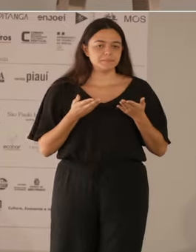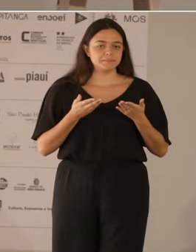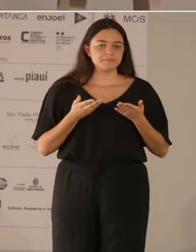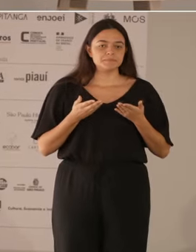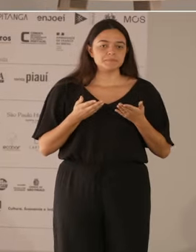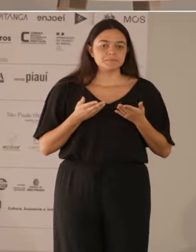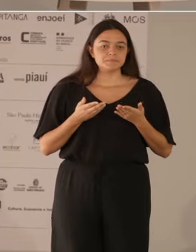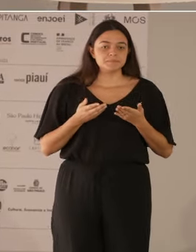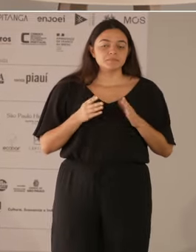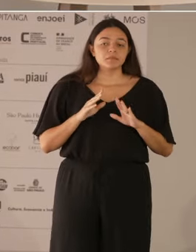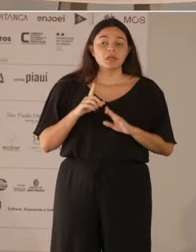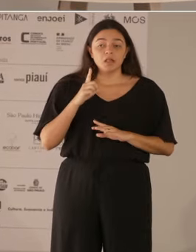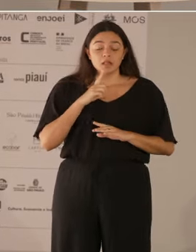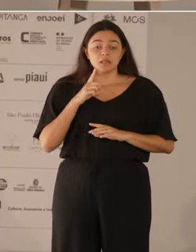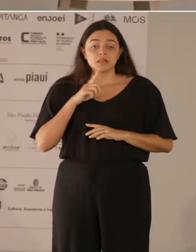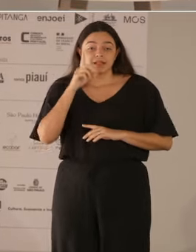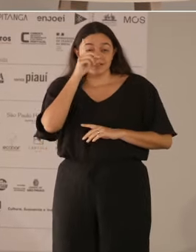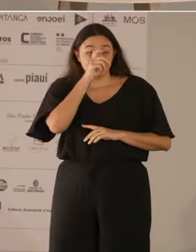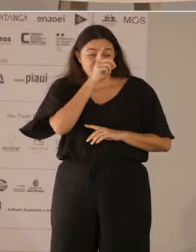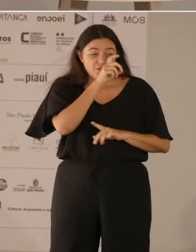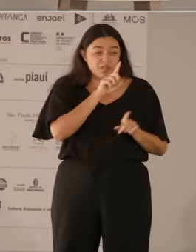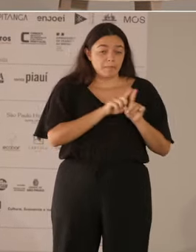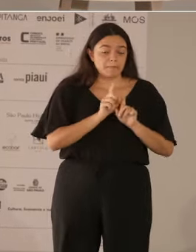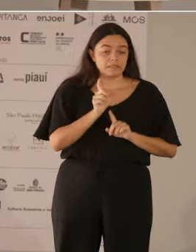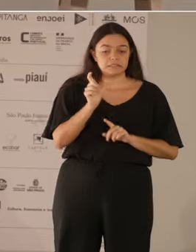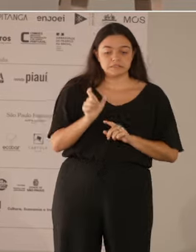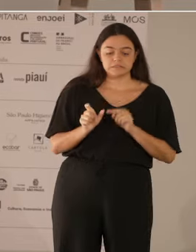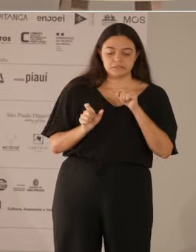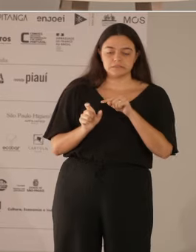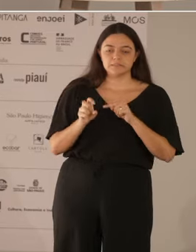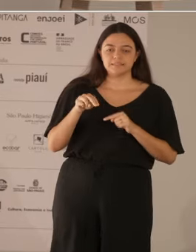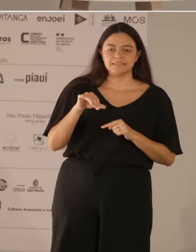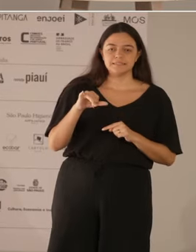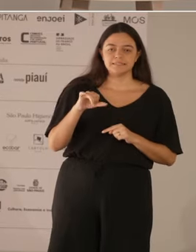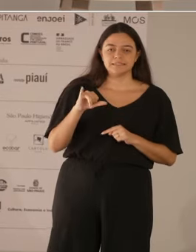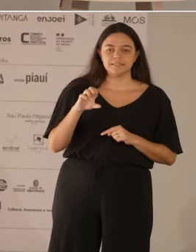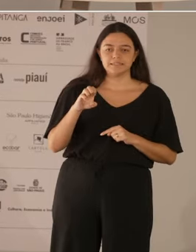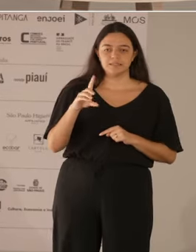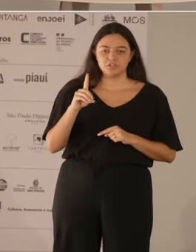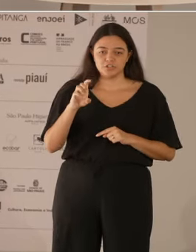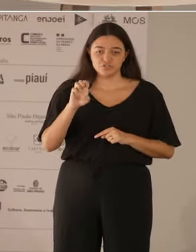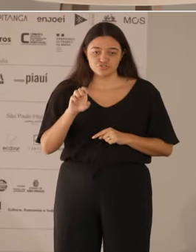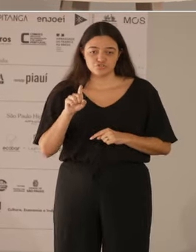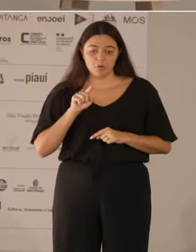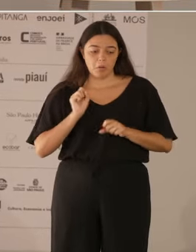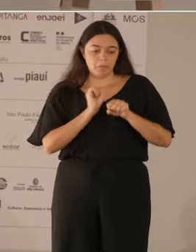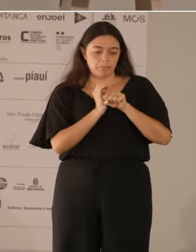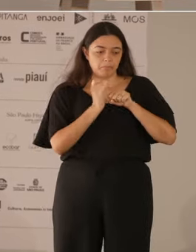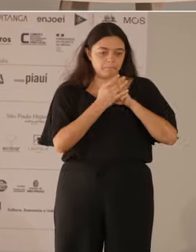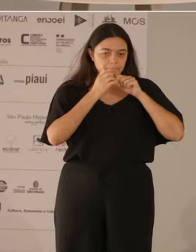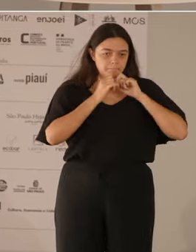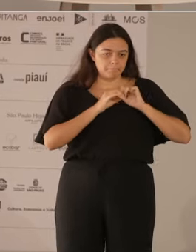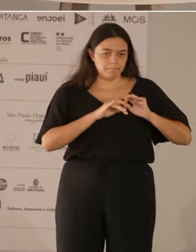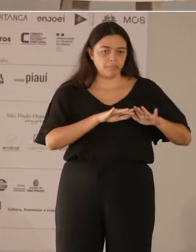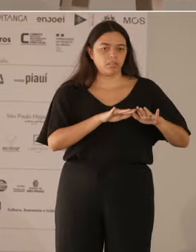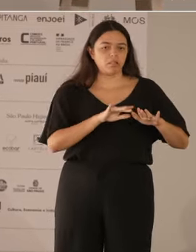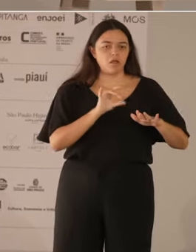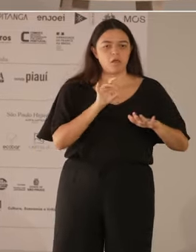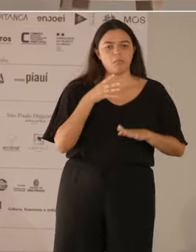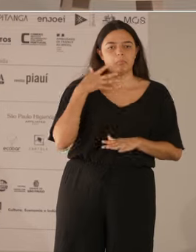A dificuldade, Daniela, eu fui para lá na época da Covid, né? E ela é super monossilábica, né? Eu